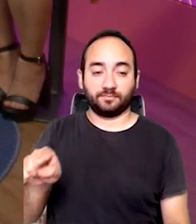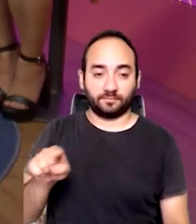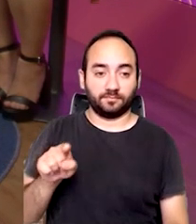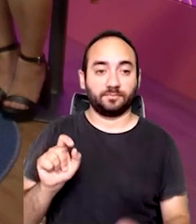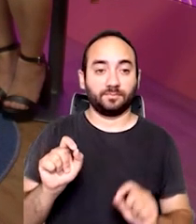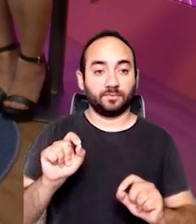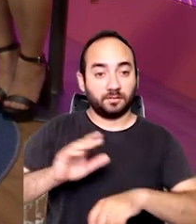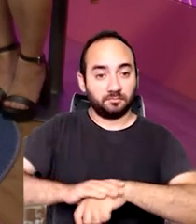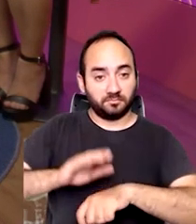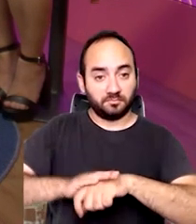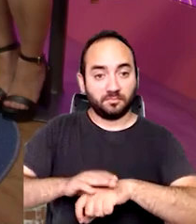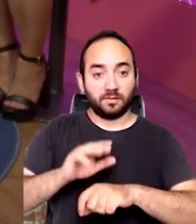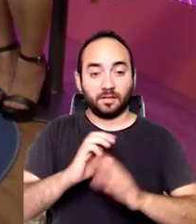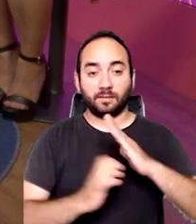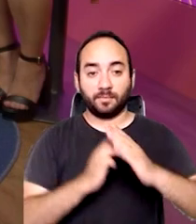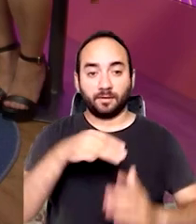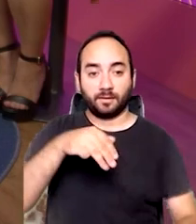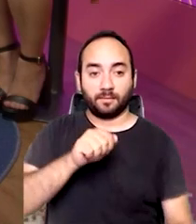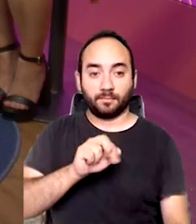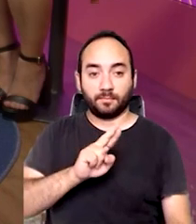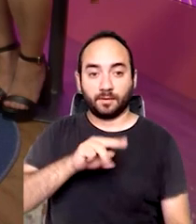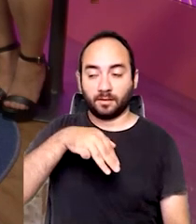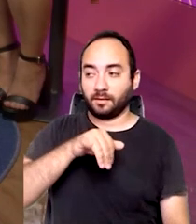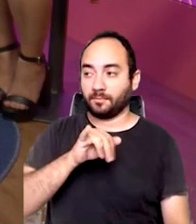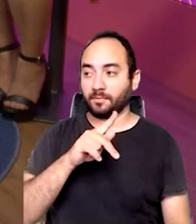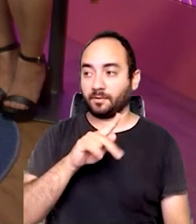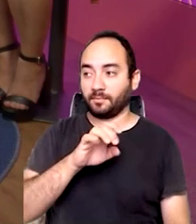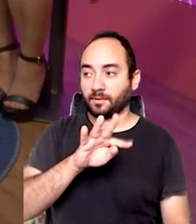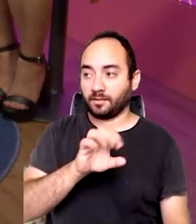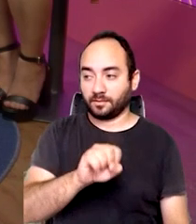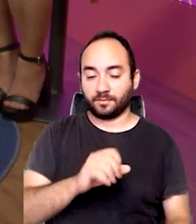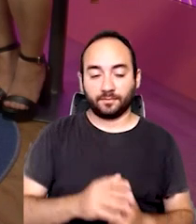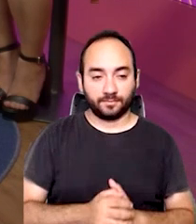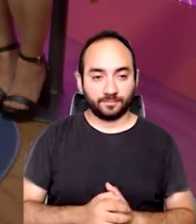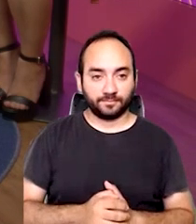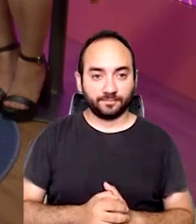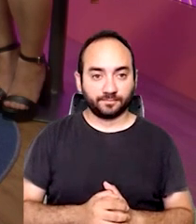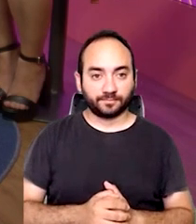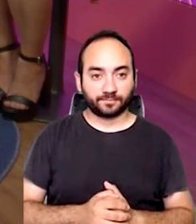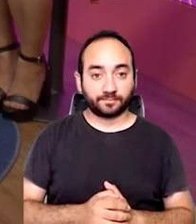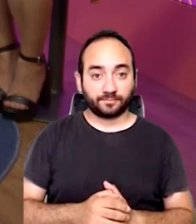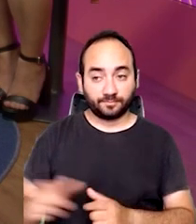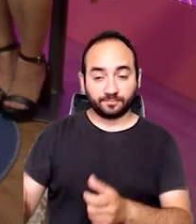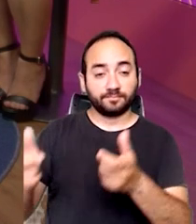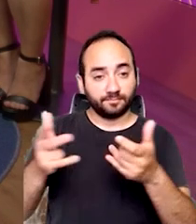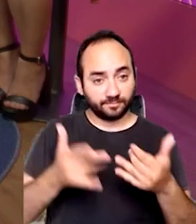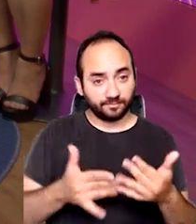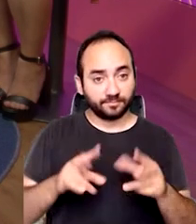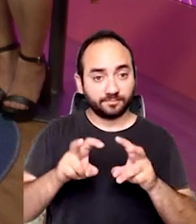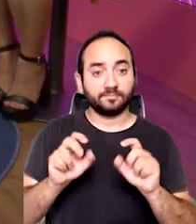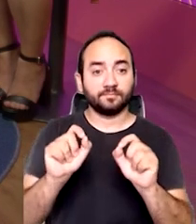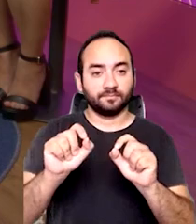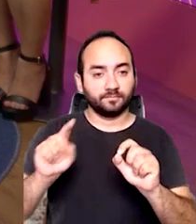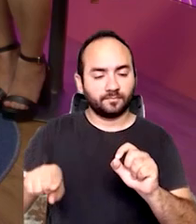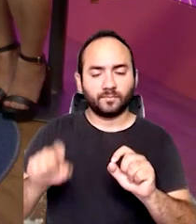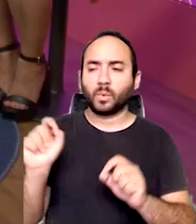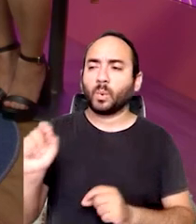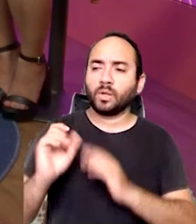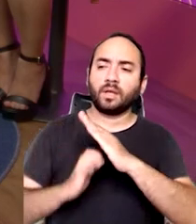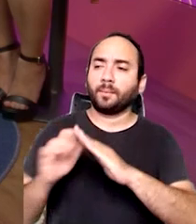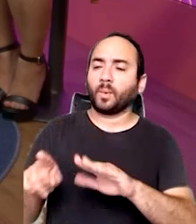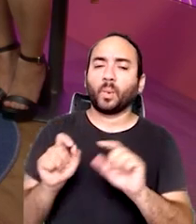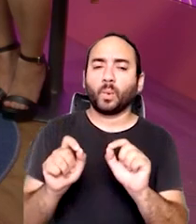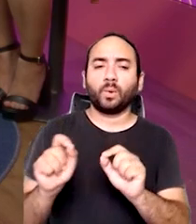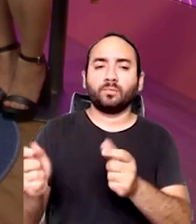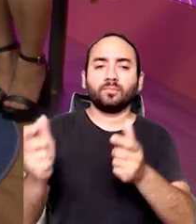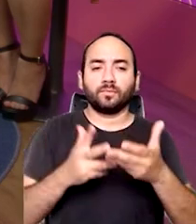Beltran ela é proprietária área da marmy Pets e gostaria que a Maria Paula falasse um pouquinho sobre o